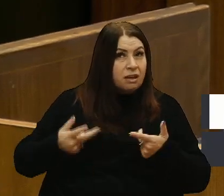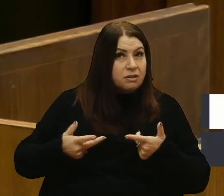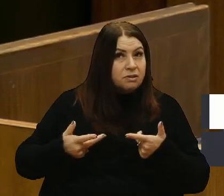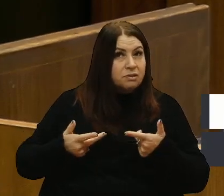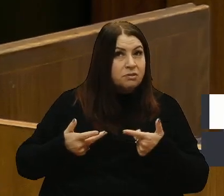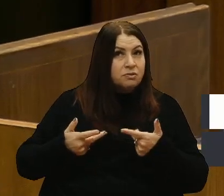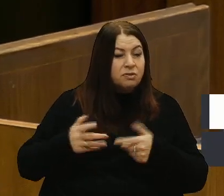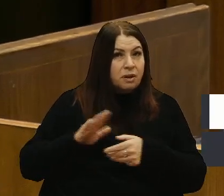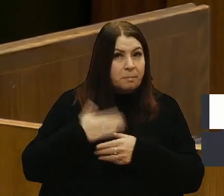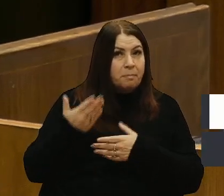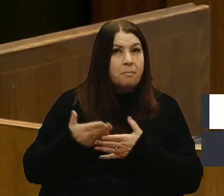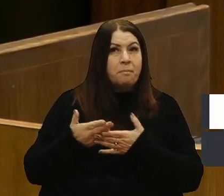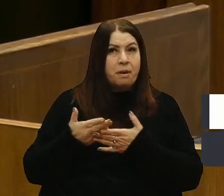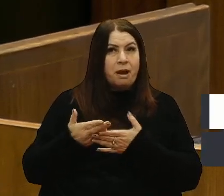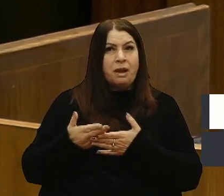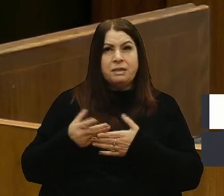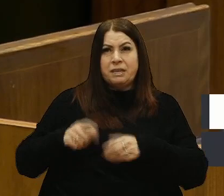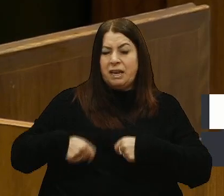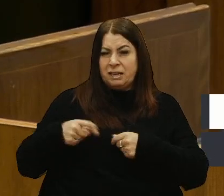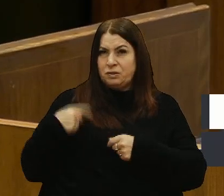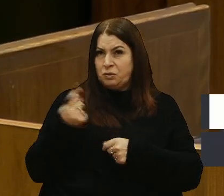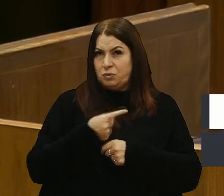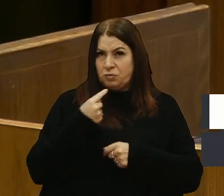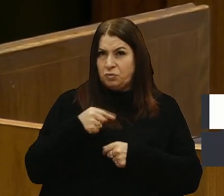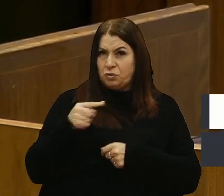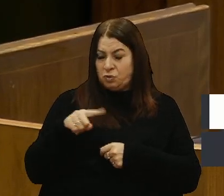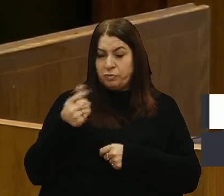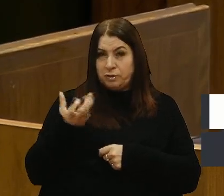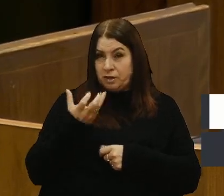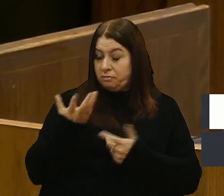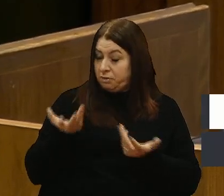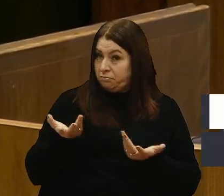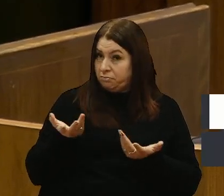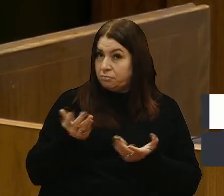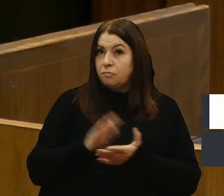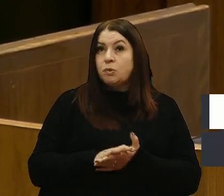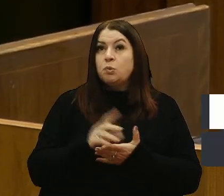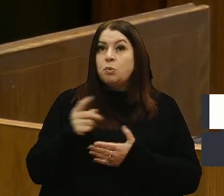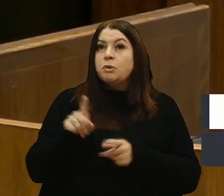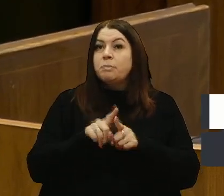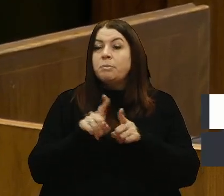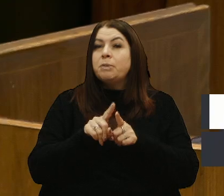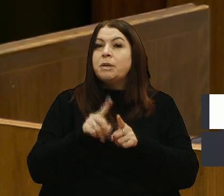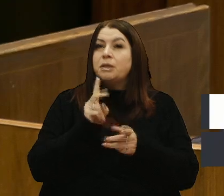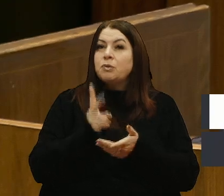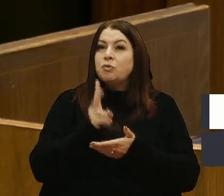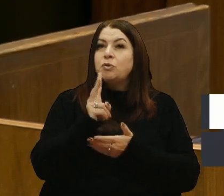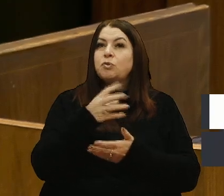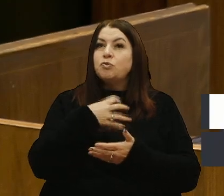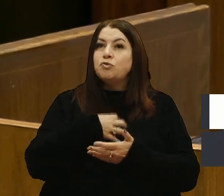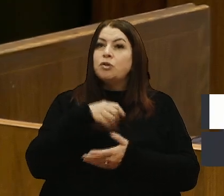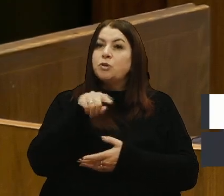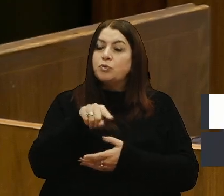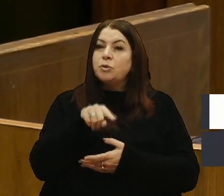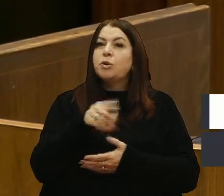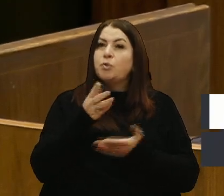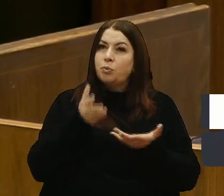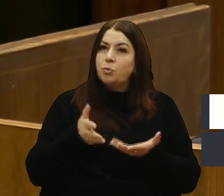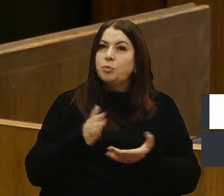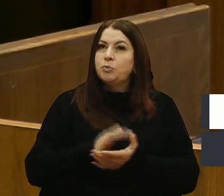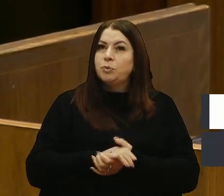Inchar mais ainda a máquina pública? É isso que nós queremos? Ou a gente quer permanecer da maneira que estamos